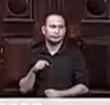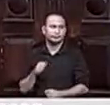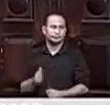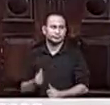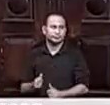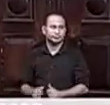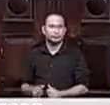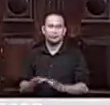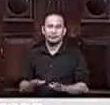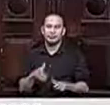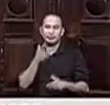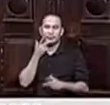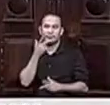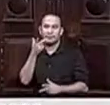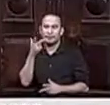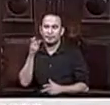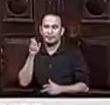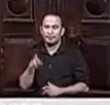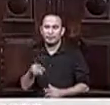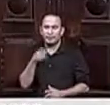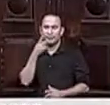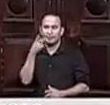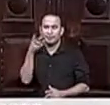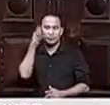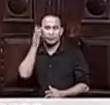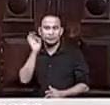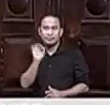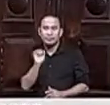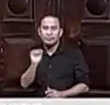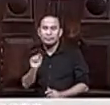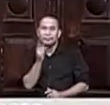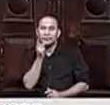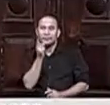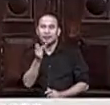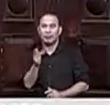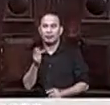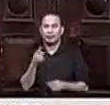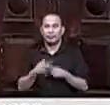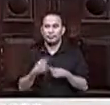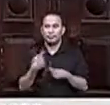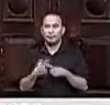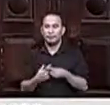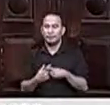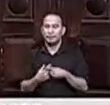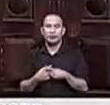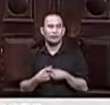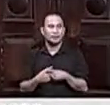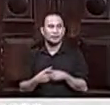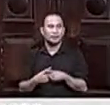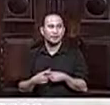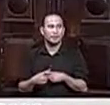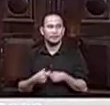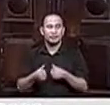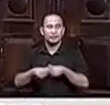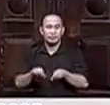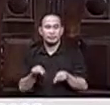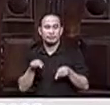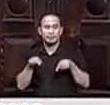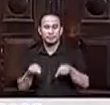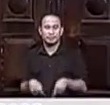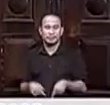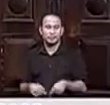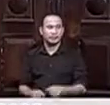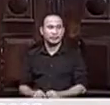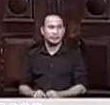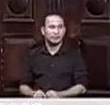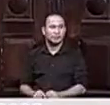minha fala é uma fala que já não sei mais o que falar, porque não é possível. Estávamos aqui outro dia